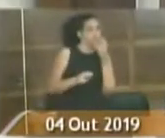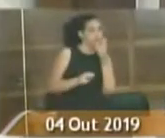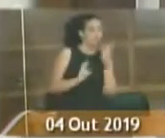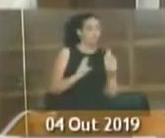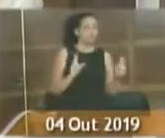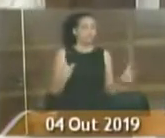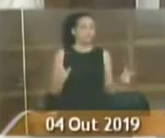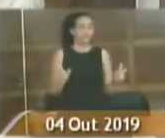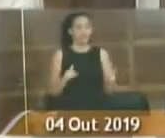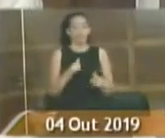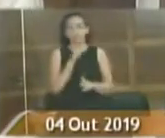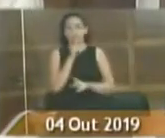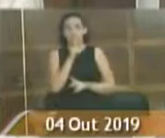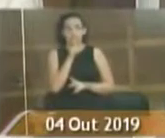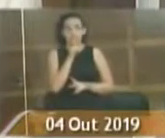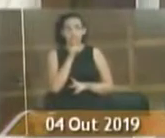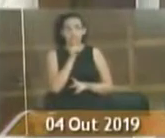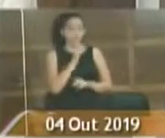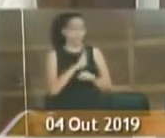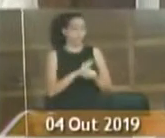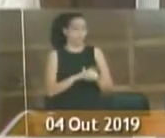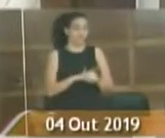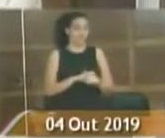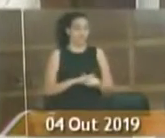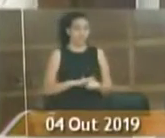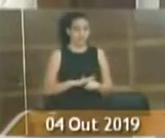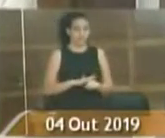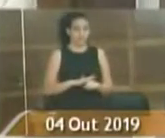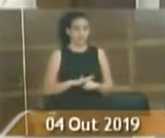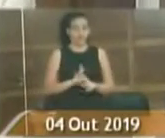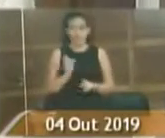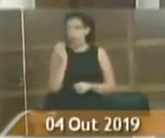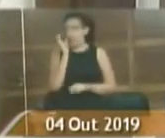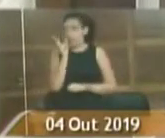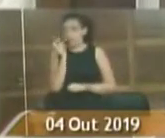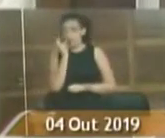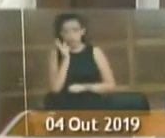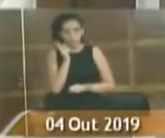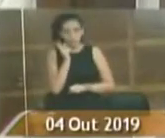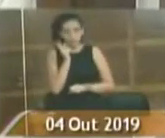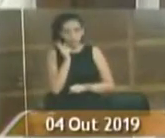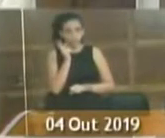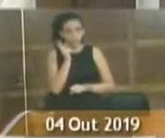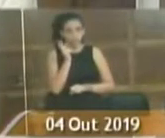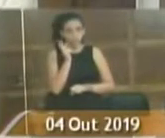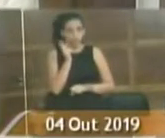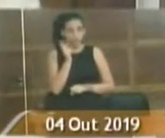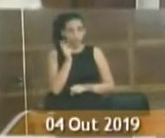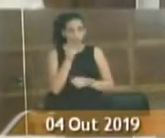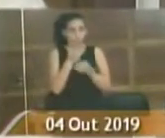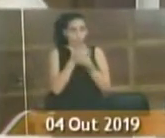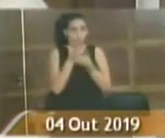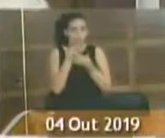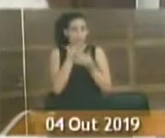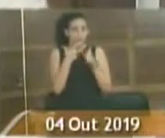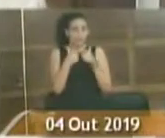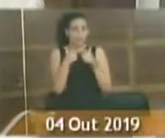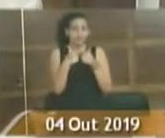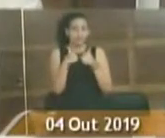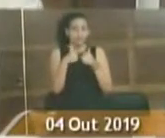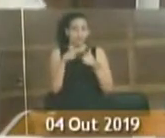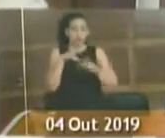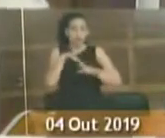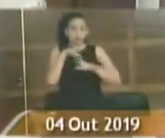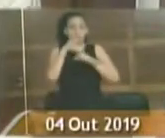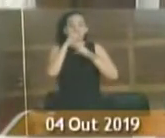por exemplo, chega um certo ponto da doença que alguns gatinhos, eles são acometidos também a parte respiratória, o